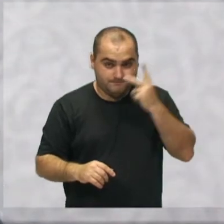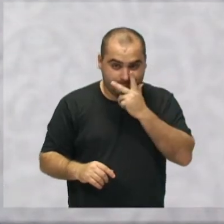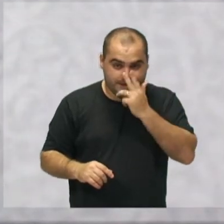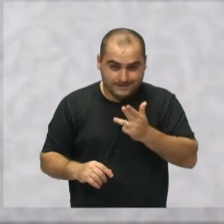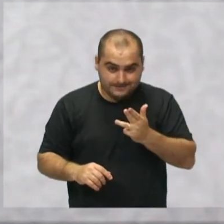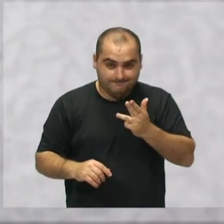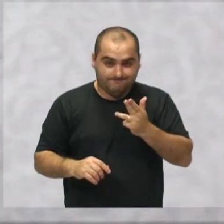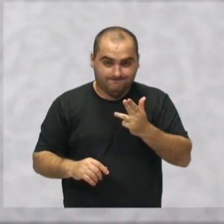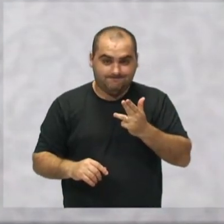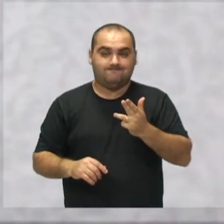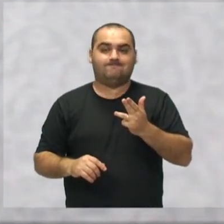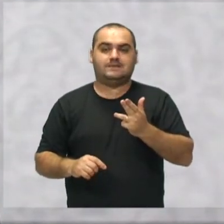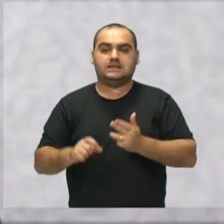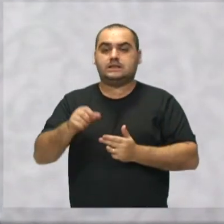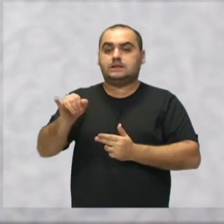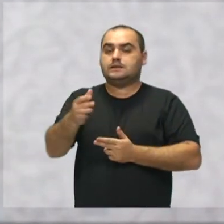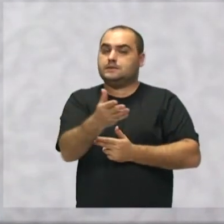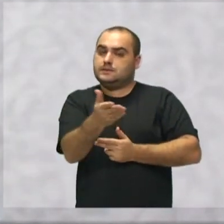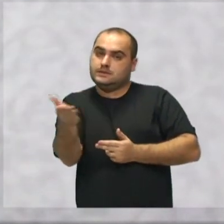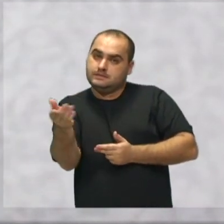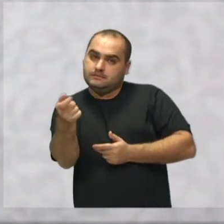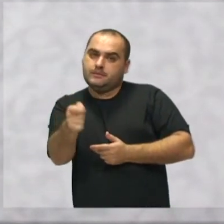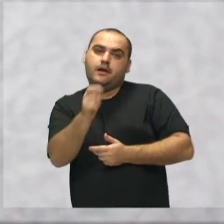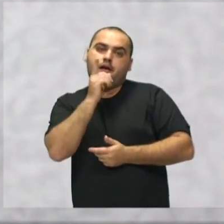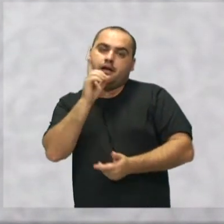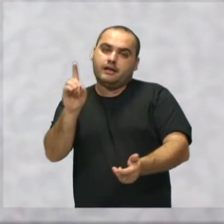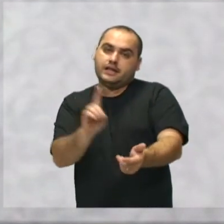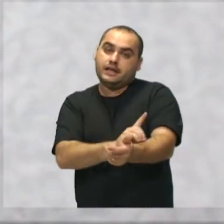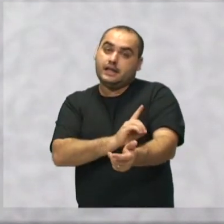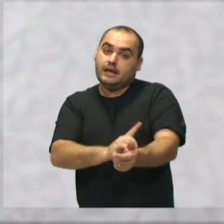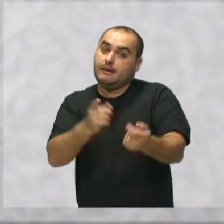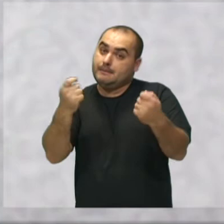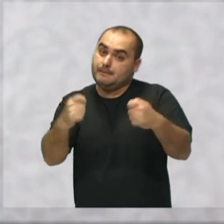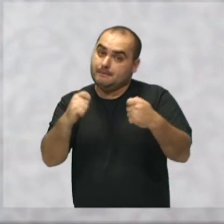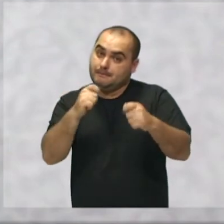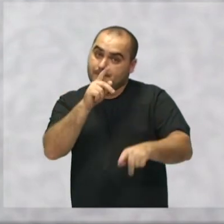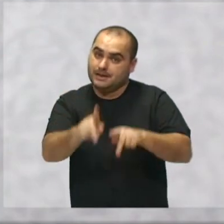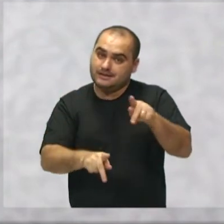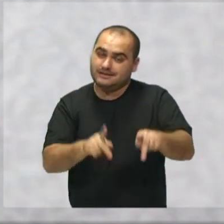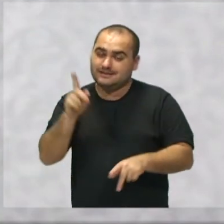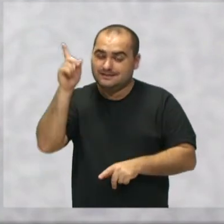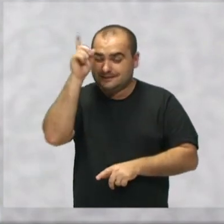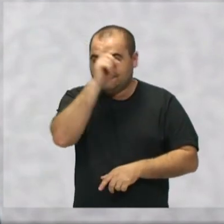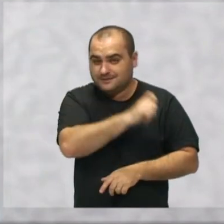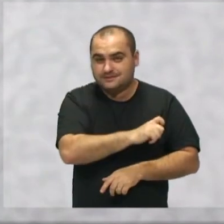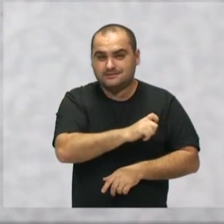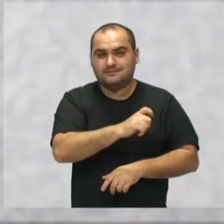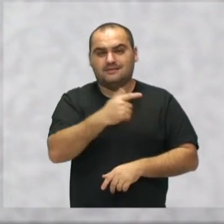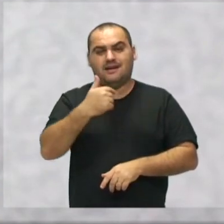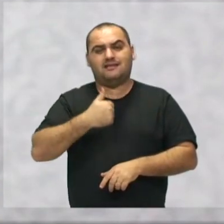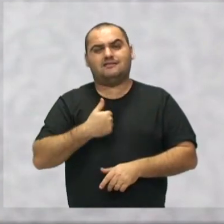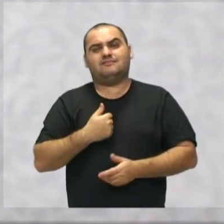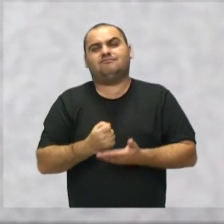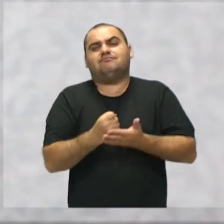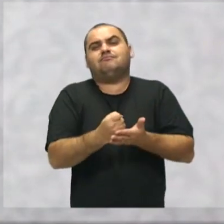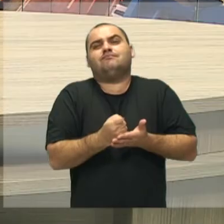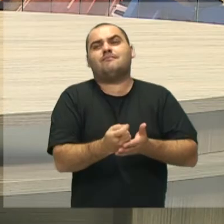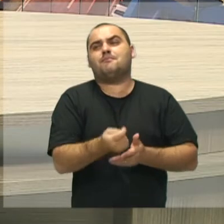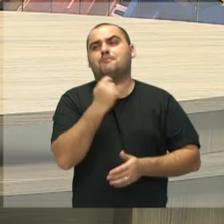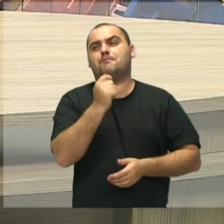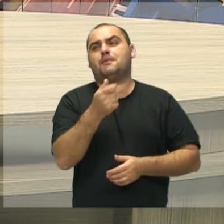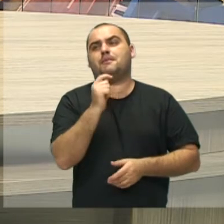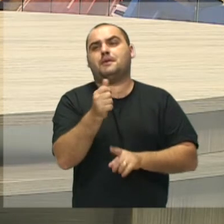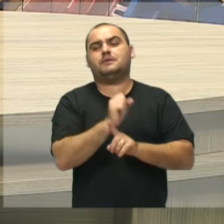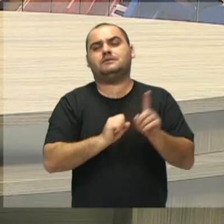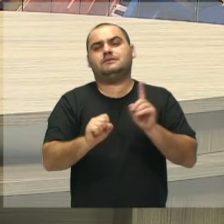Quando você tem que fazer qualquer coisa em relativa a dengue, que você precisa da população, é difícil. Nós somos pouco cooperativos do ponto de vista